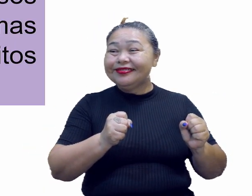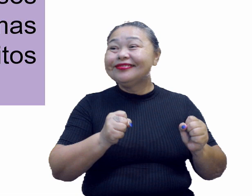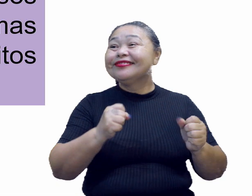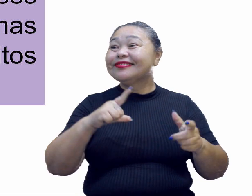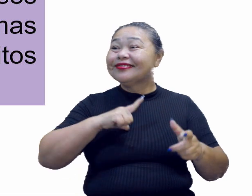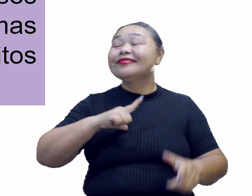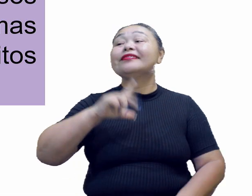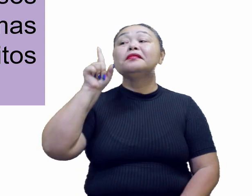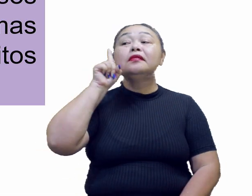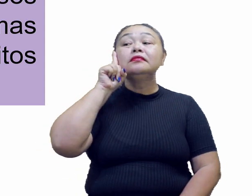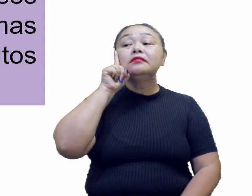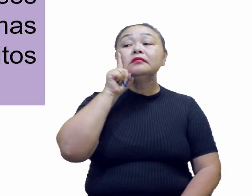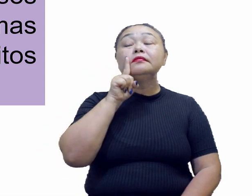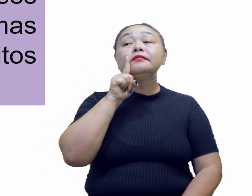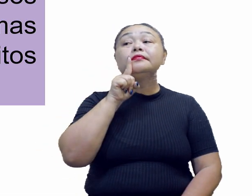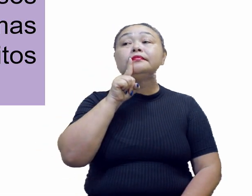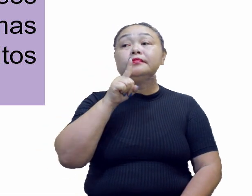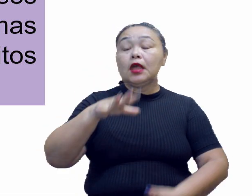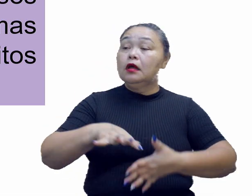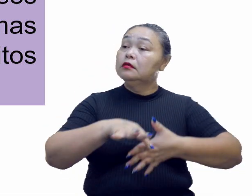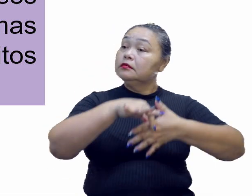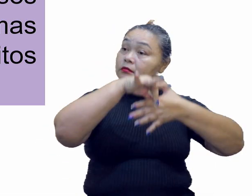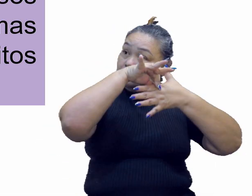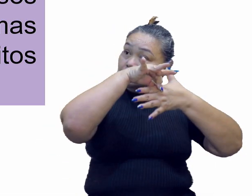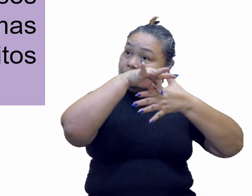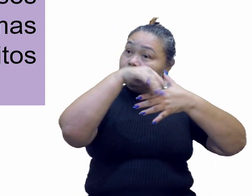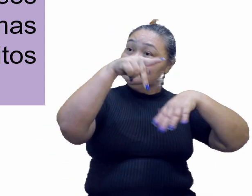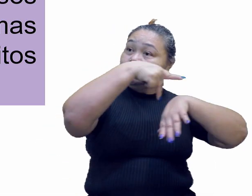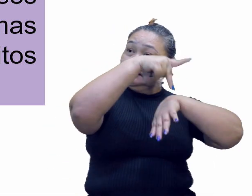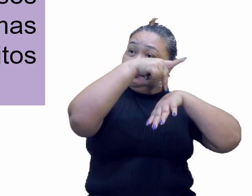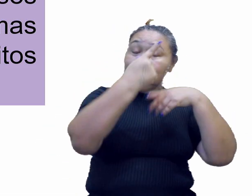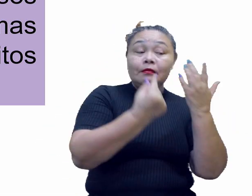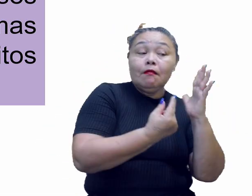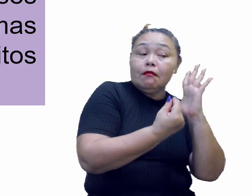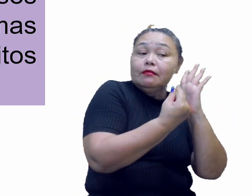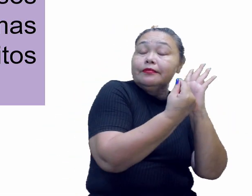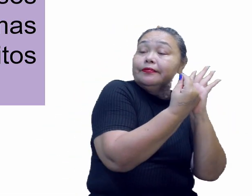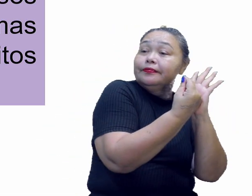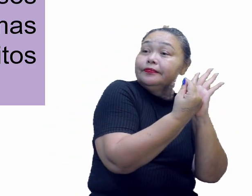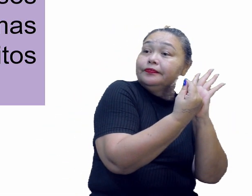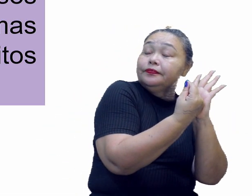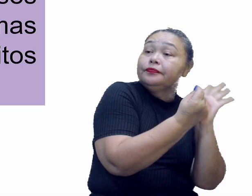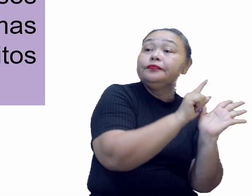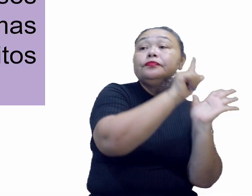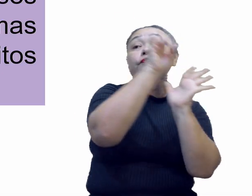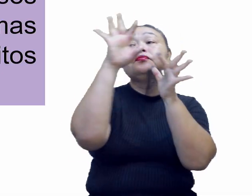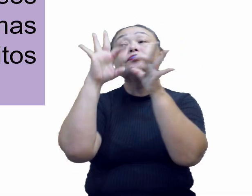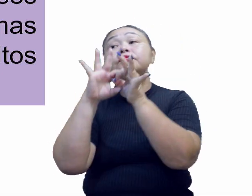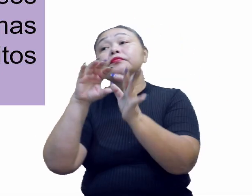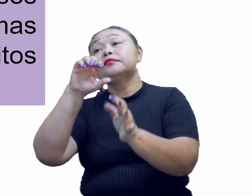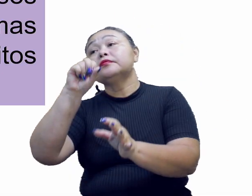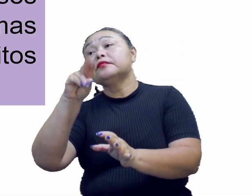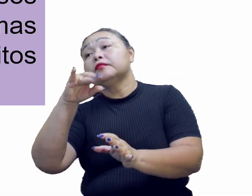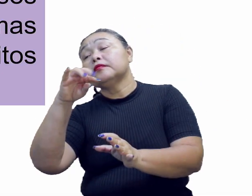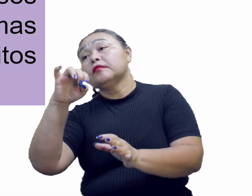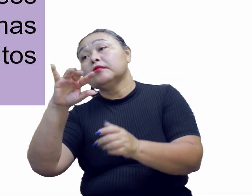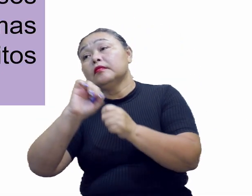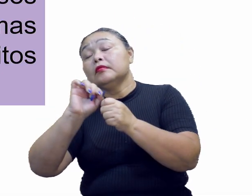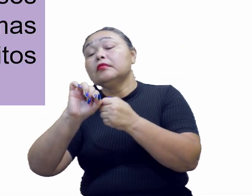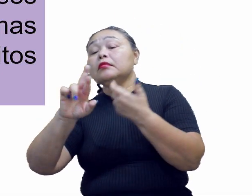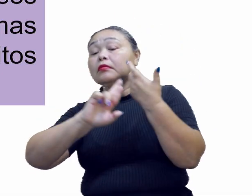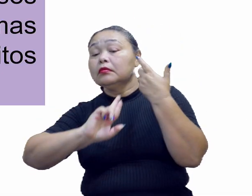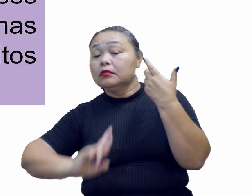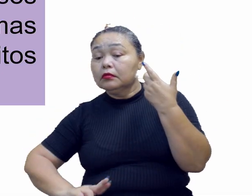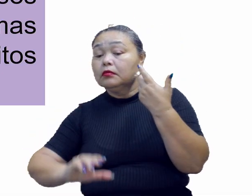sendo os Estados Unidos o líder dos países capitalistas e a União Soviética, a União das